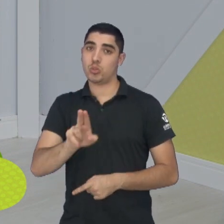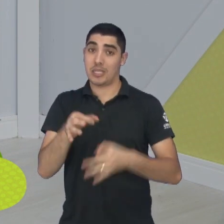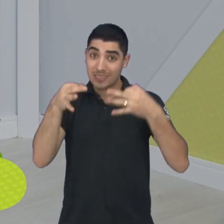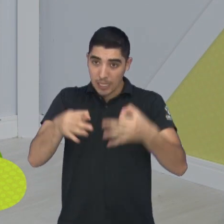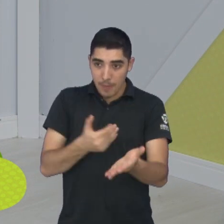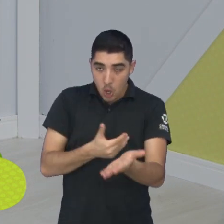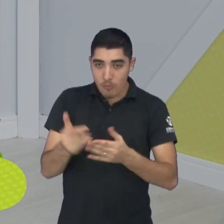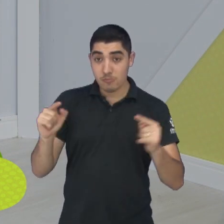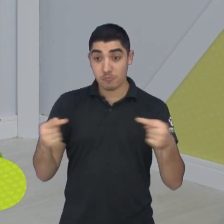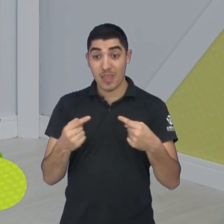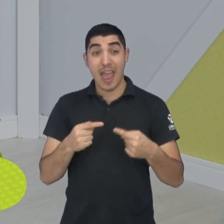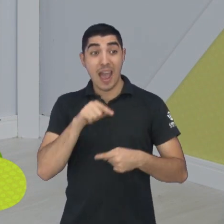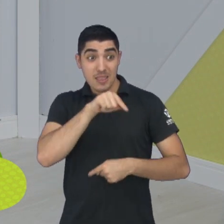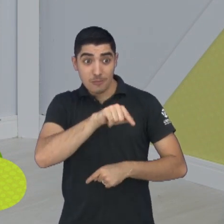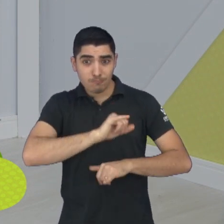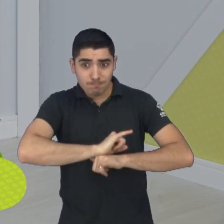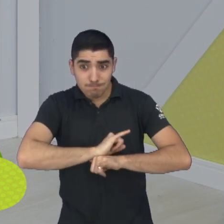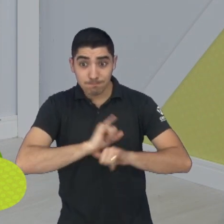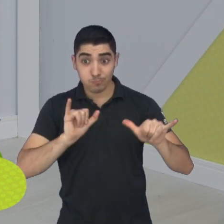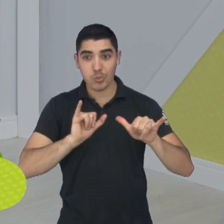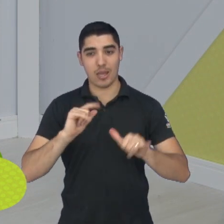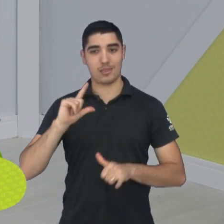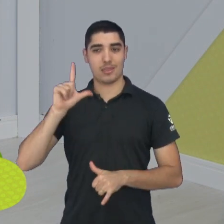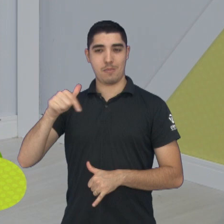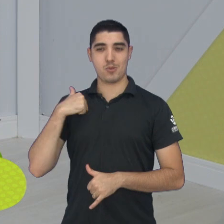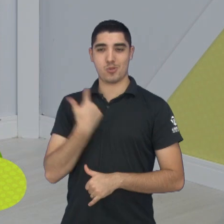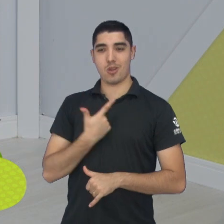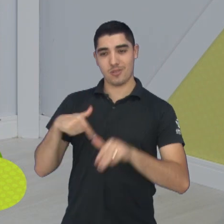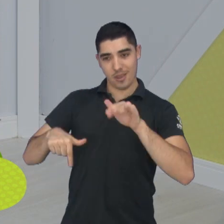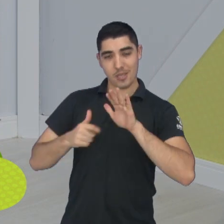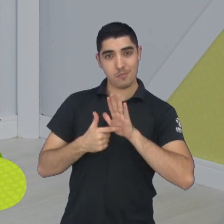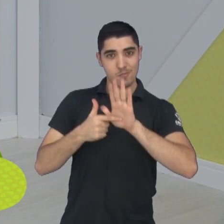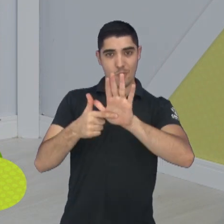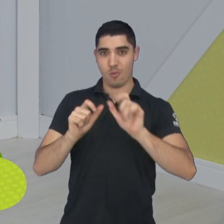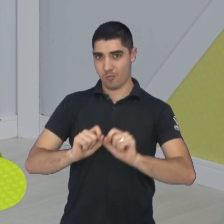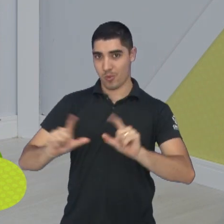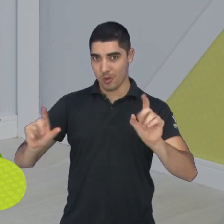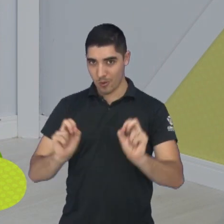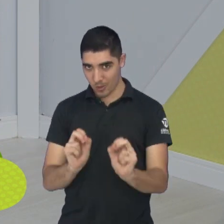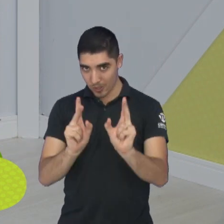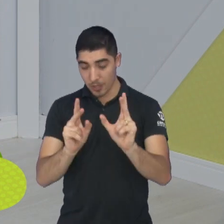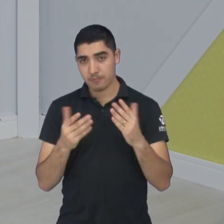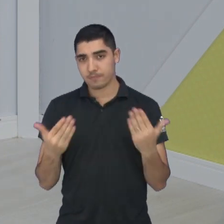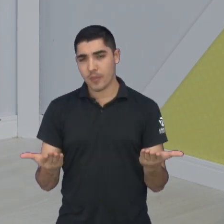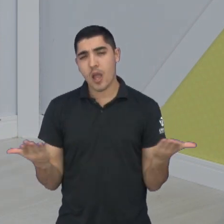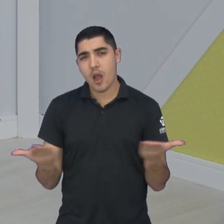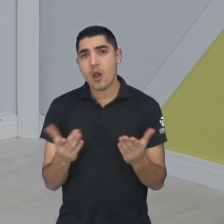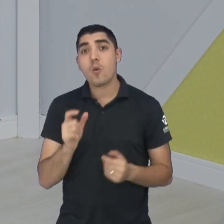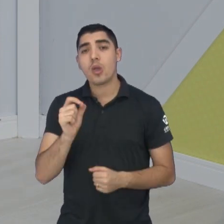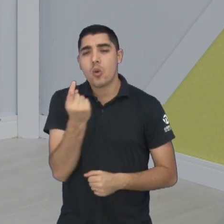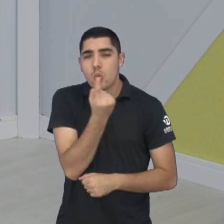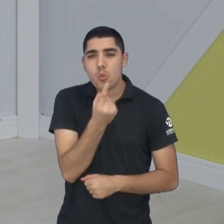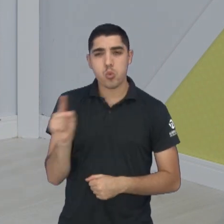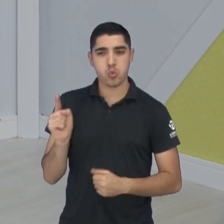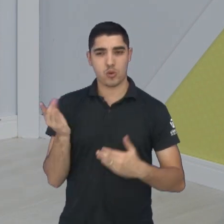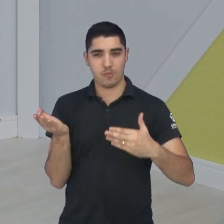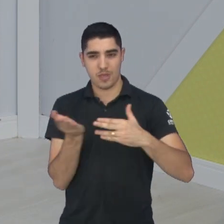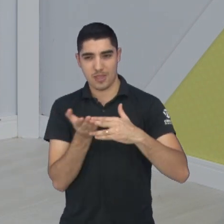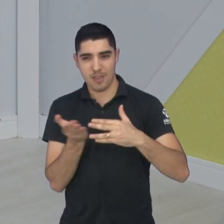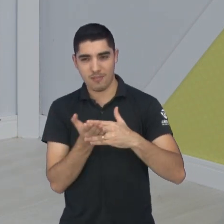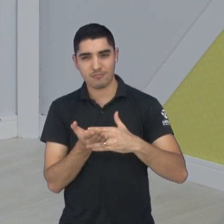claro, a hora que a estreia acontecer, você vai saber de tudo aqui dentro do Hora do Esporte, tá certo? Vamos fazer o seguinte, vamos para o último intervalo do